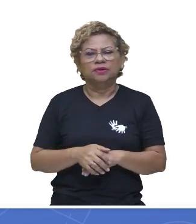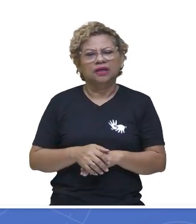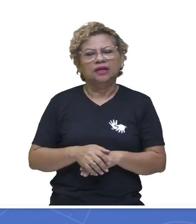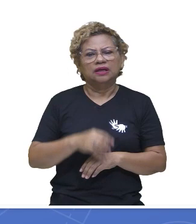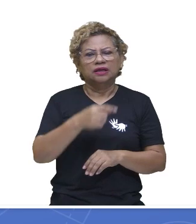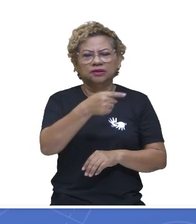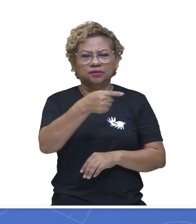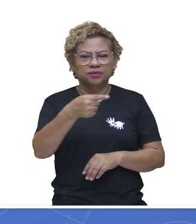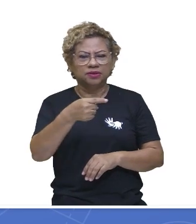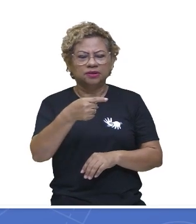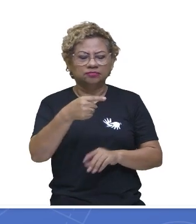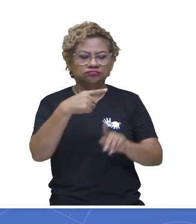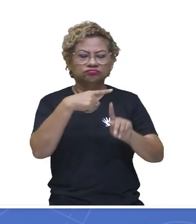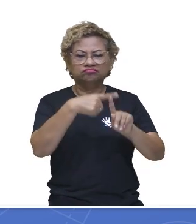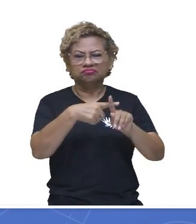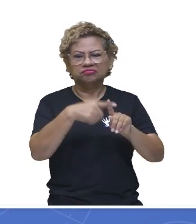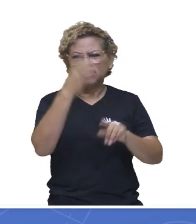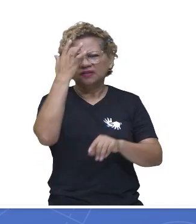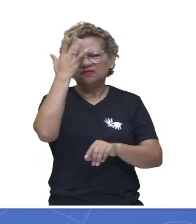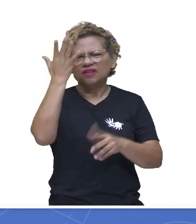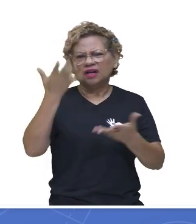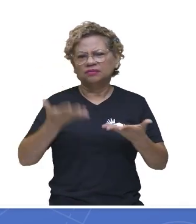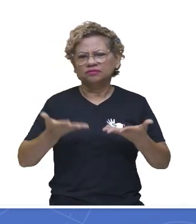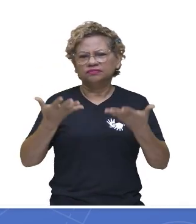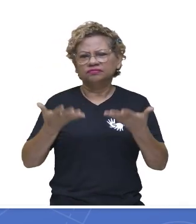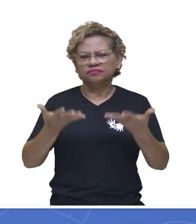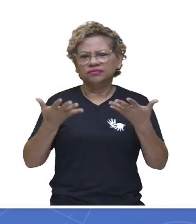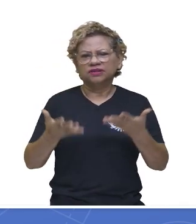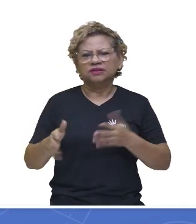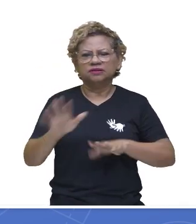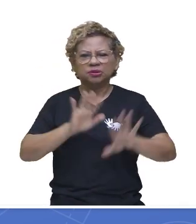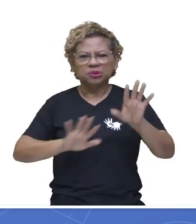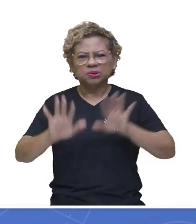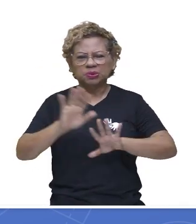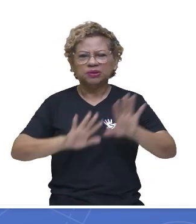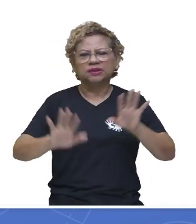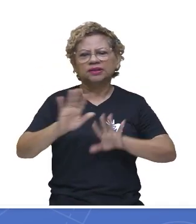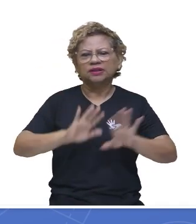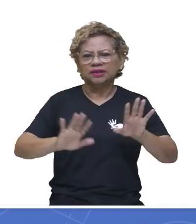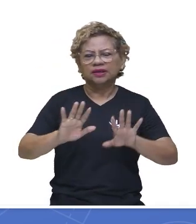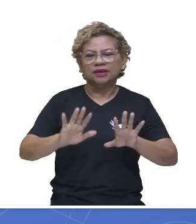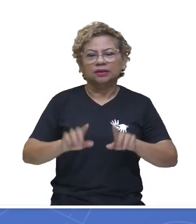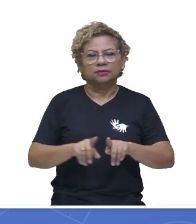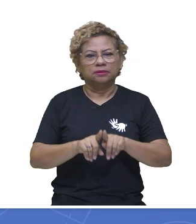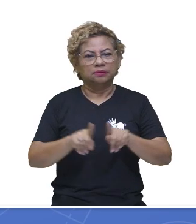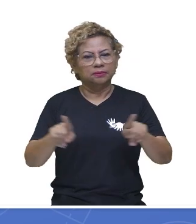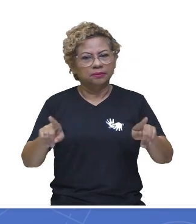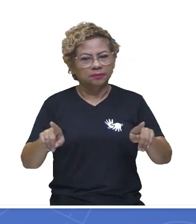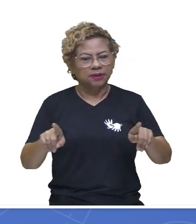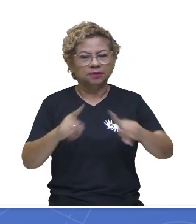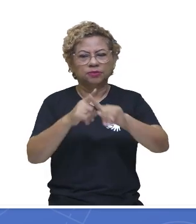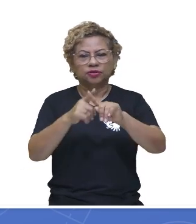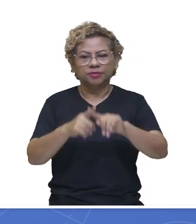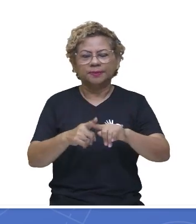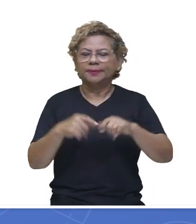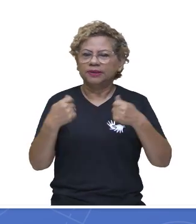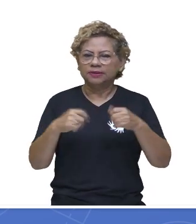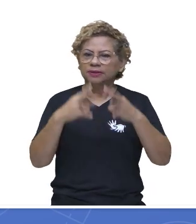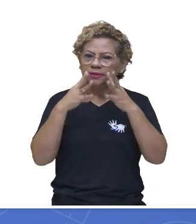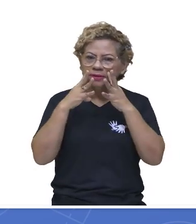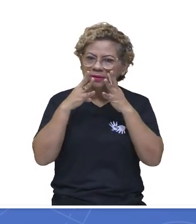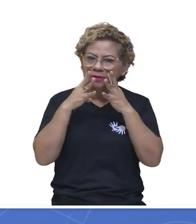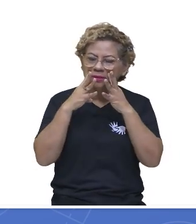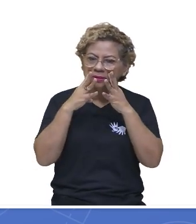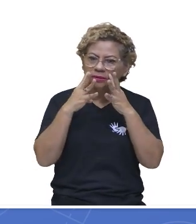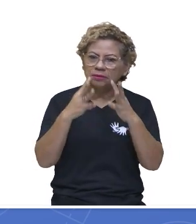tranquilo, você só precisa ter ali um pouquinho de cuidado com o jogo de sinal, tá? Mas no caso da multiplicação, a gente precisa estar bem